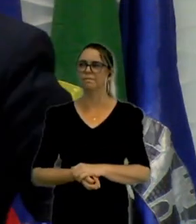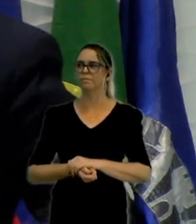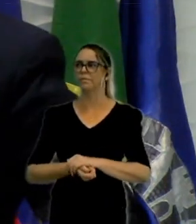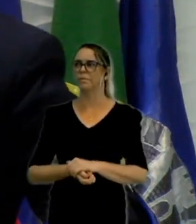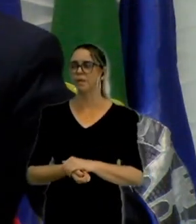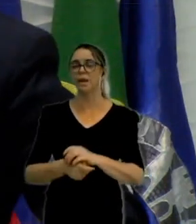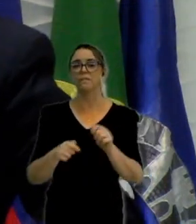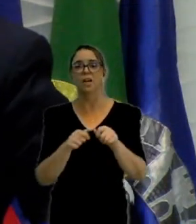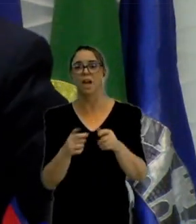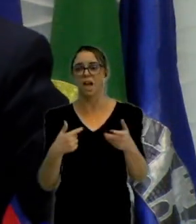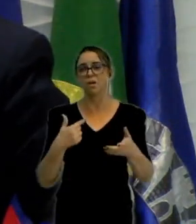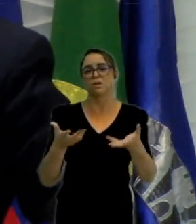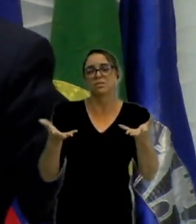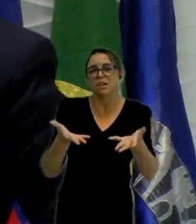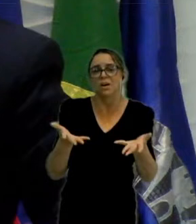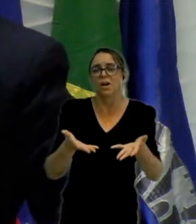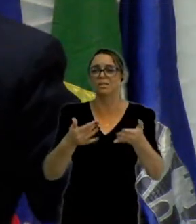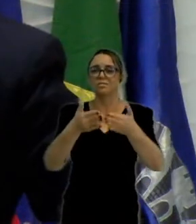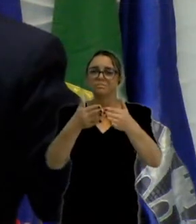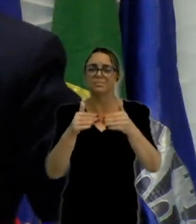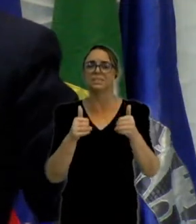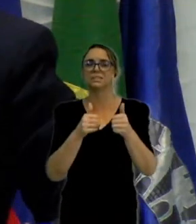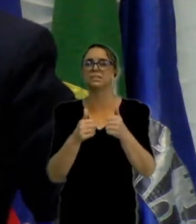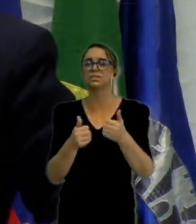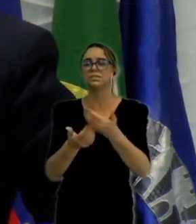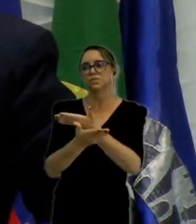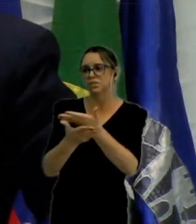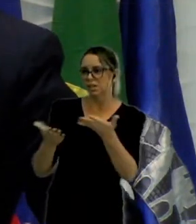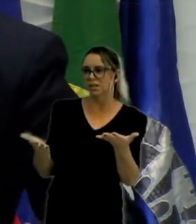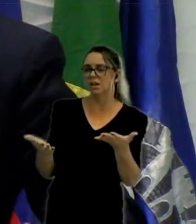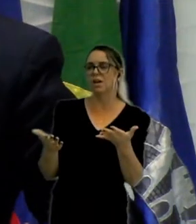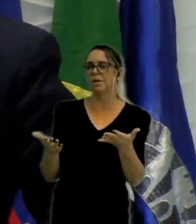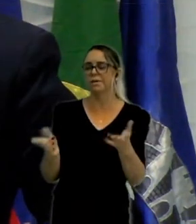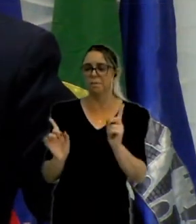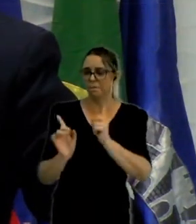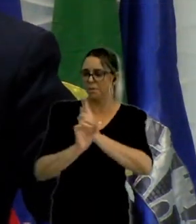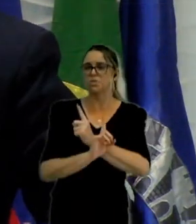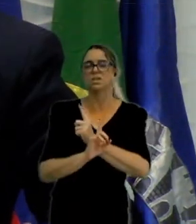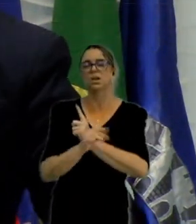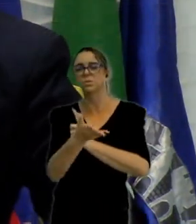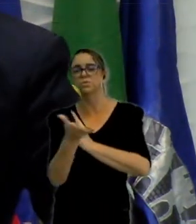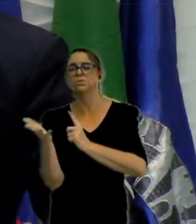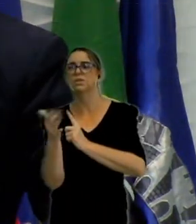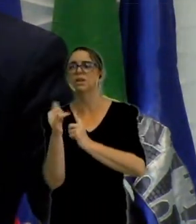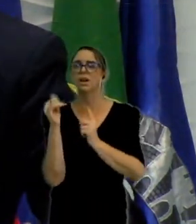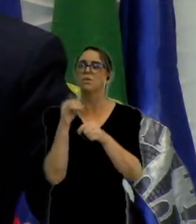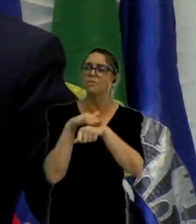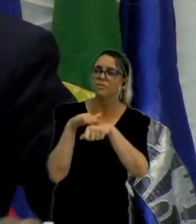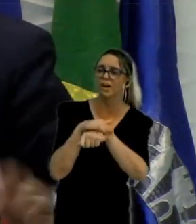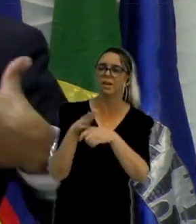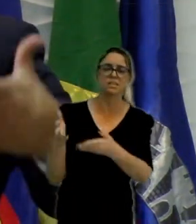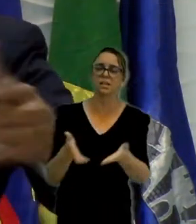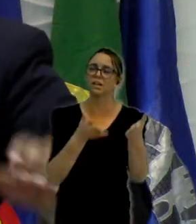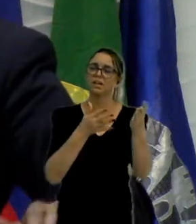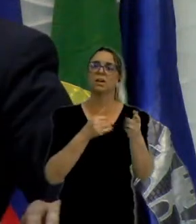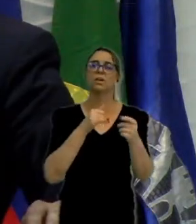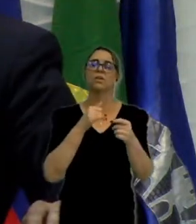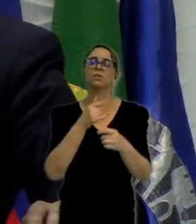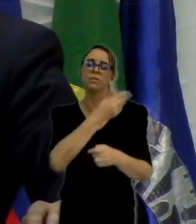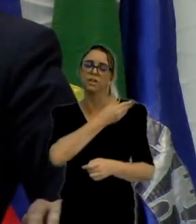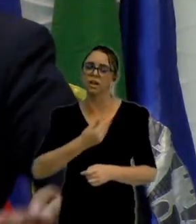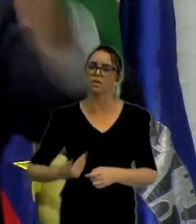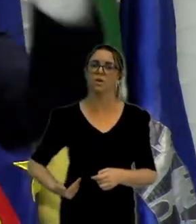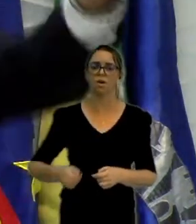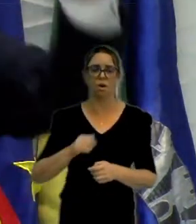faça esse apelo. Ô, vocês da, se tu da oposição, fale com essa governadora para ela abrir o